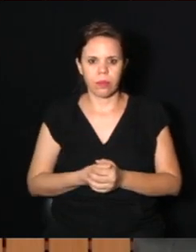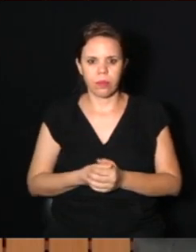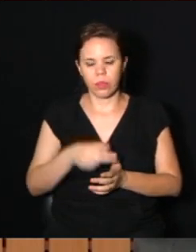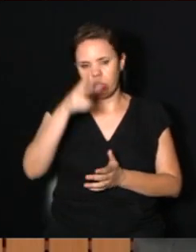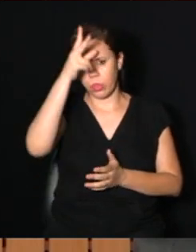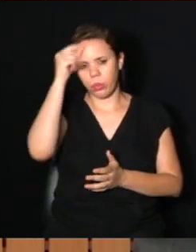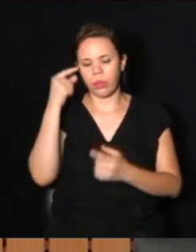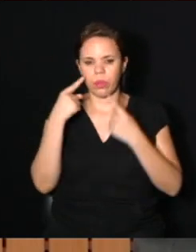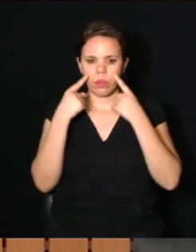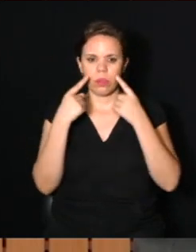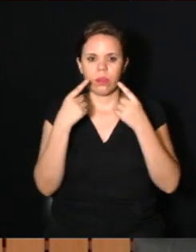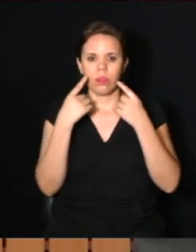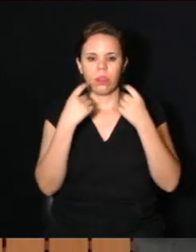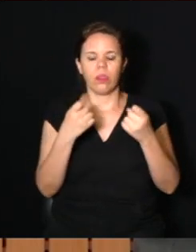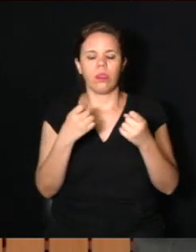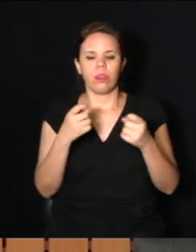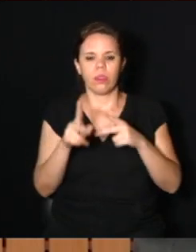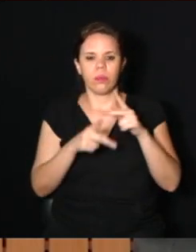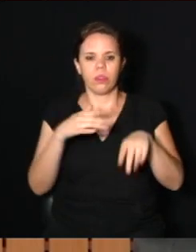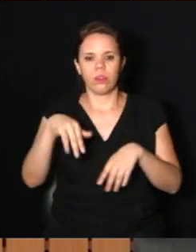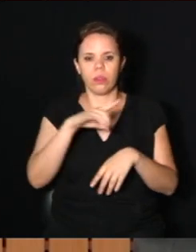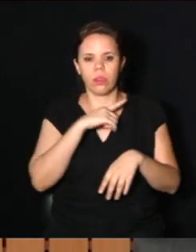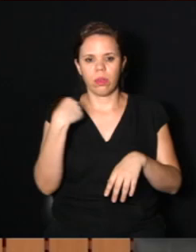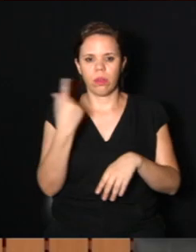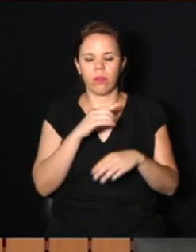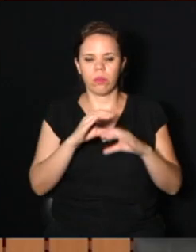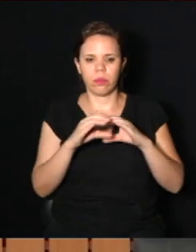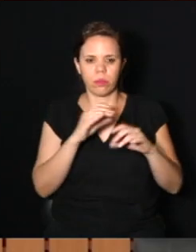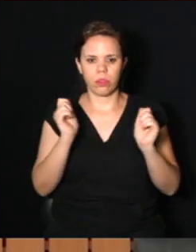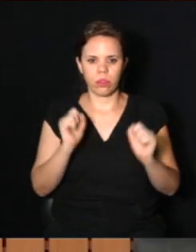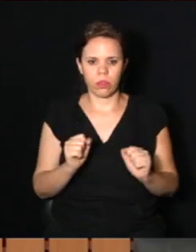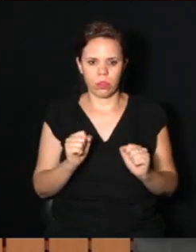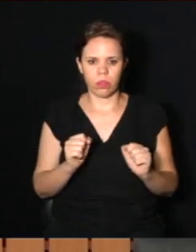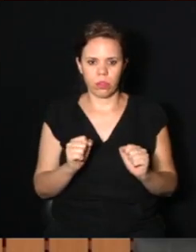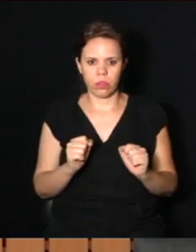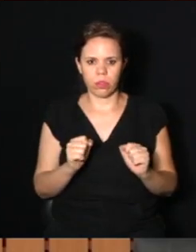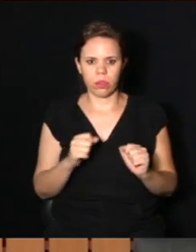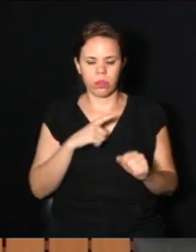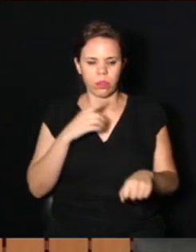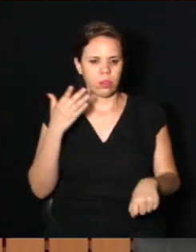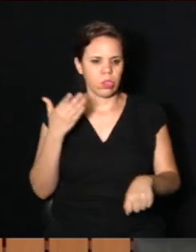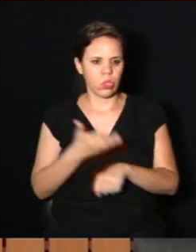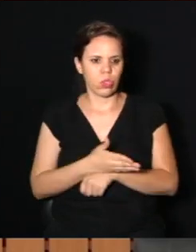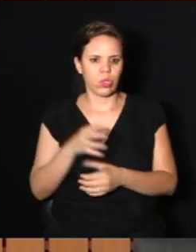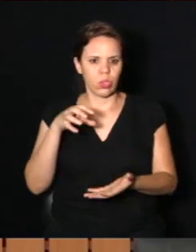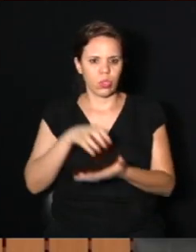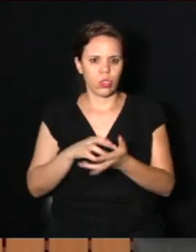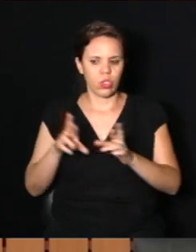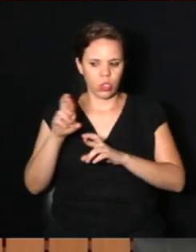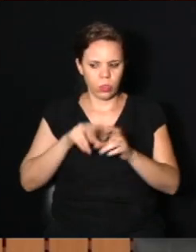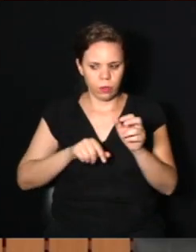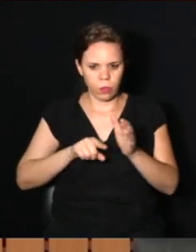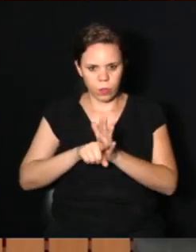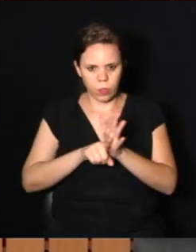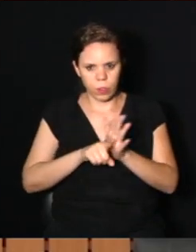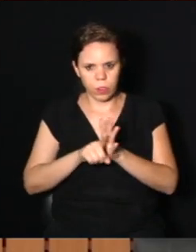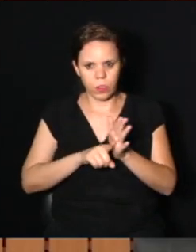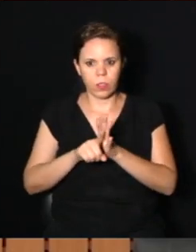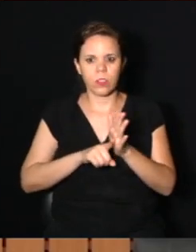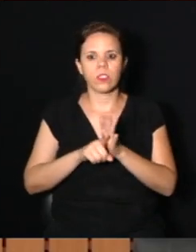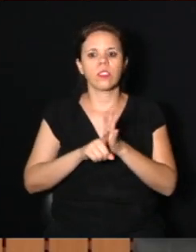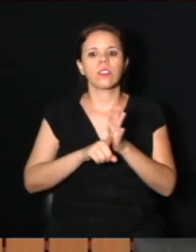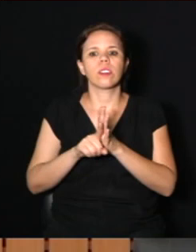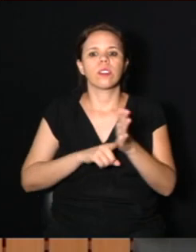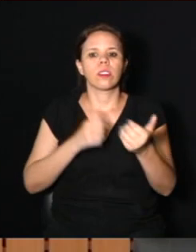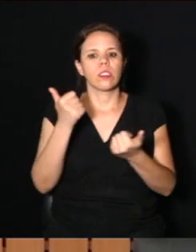de interesse da população, como um mediador que nos pudesse permitir acessar, como um órgão fiscalizador que é, a direção do